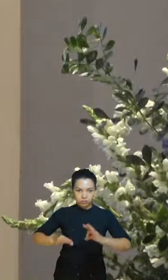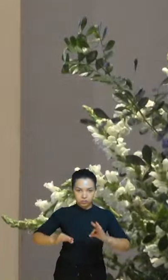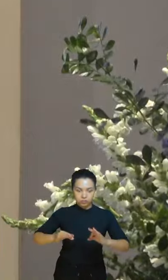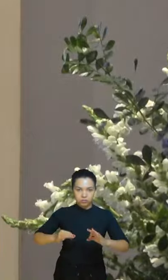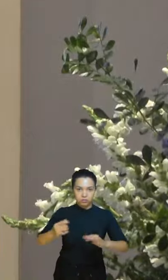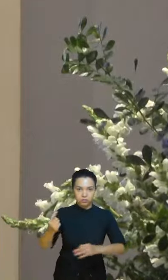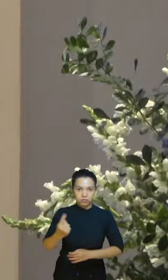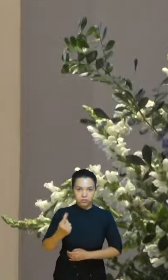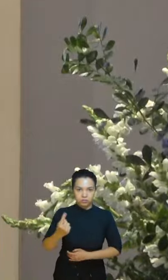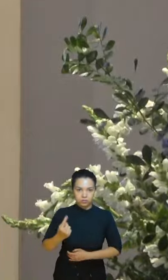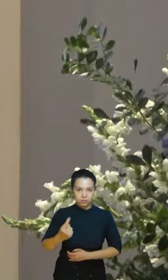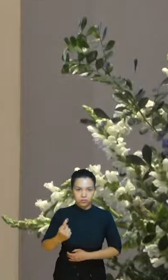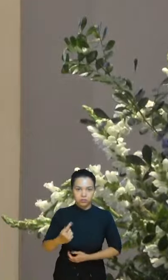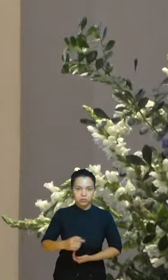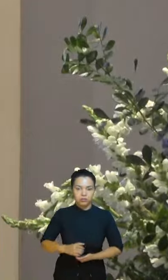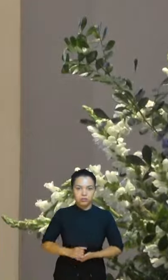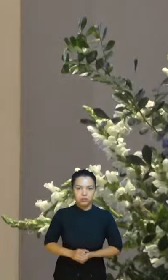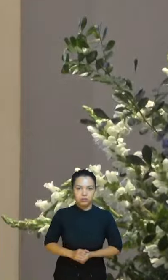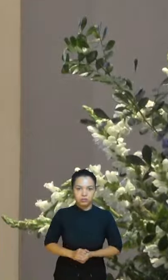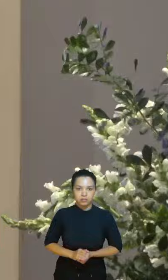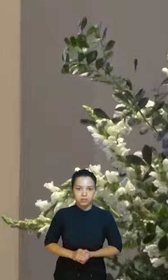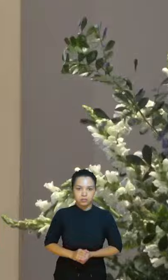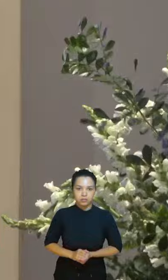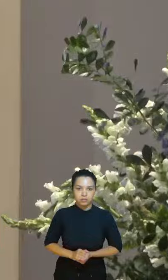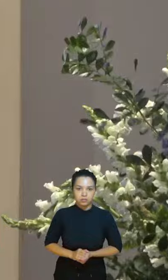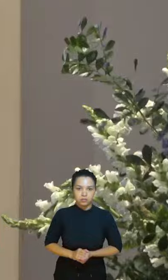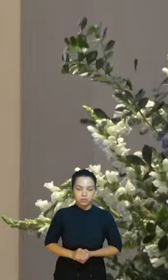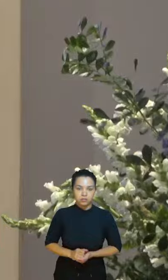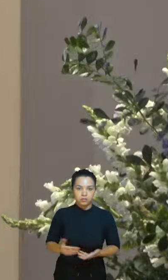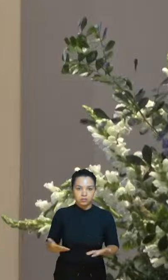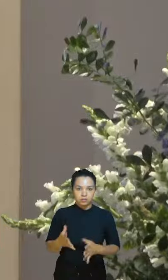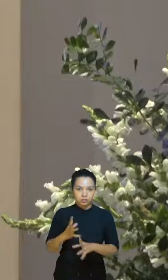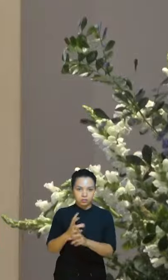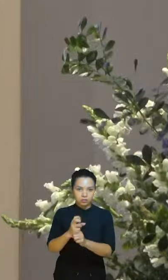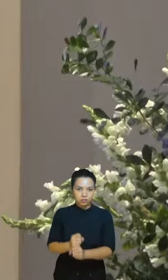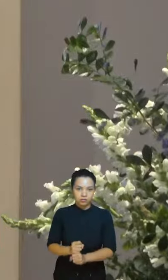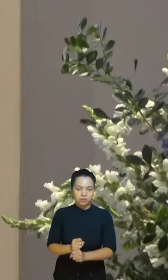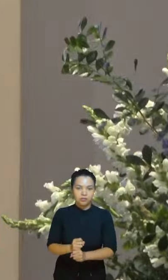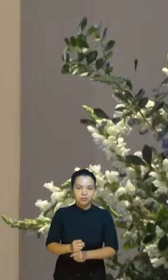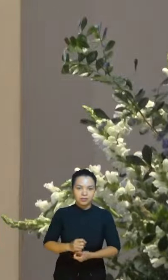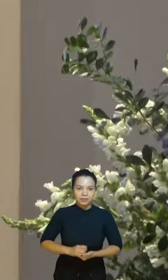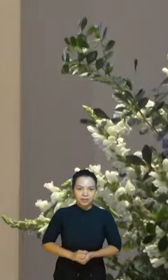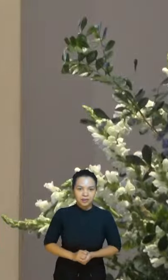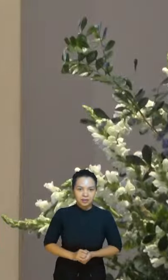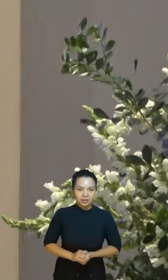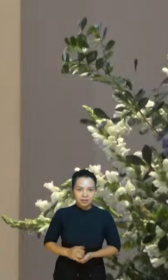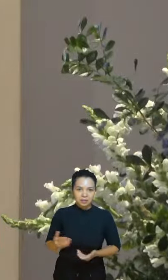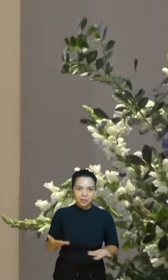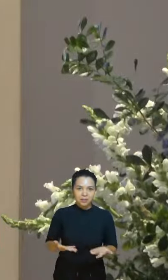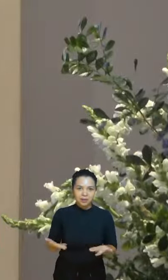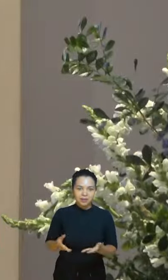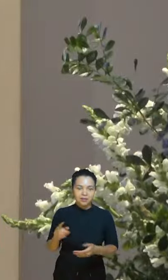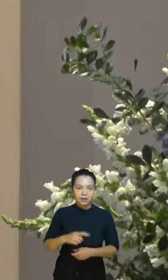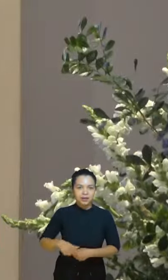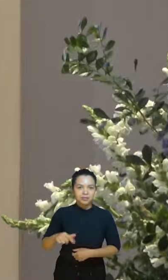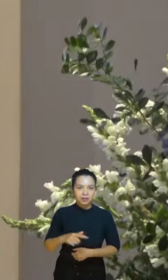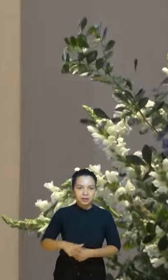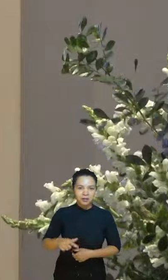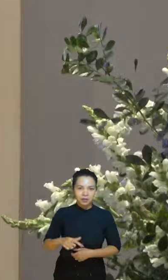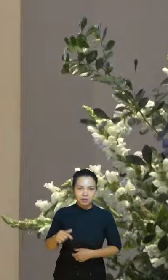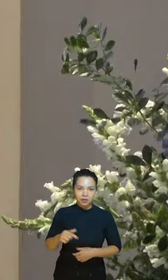grau e nesse somatório todo dessa dessa força de trabalho de quase 12.000 pessoas